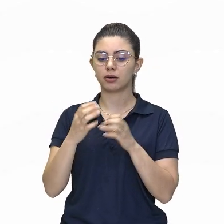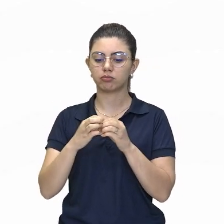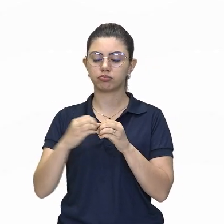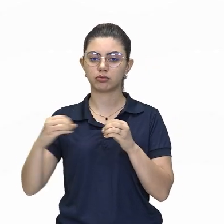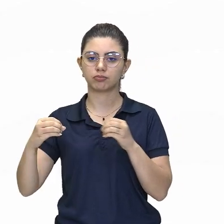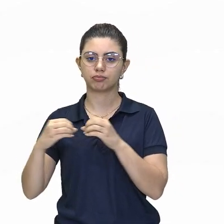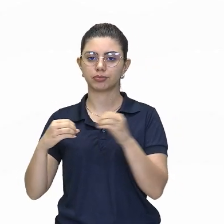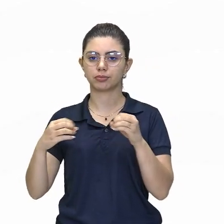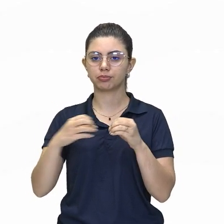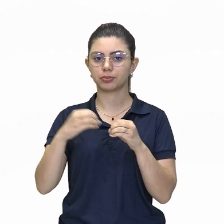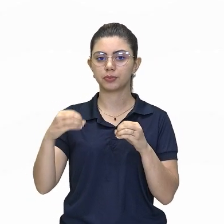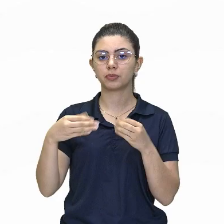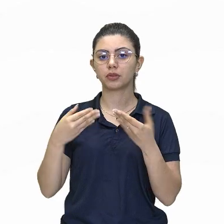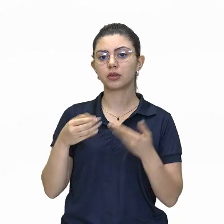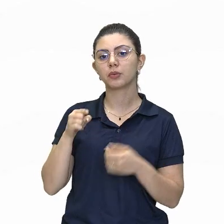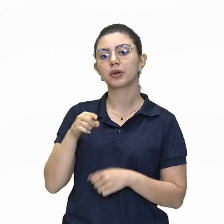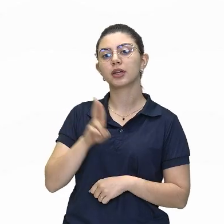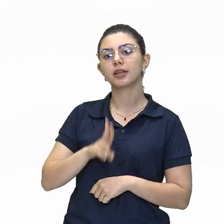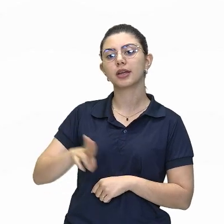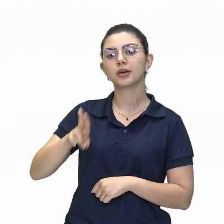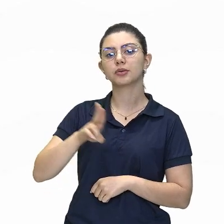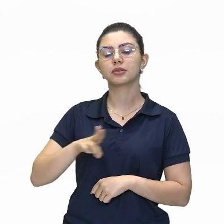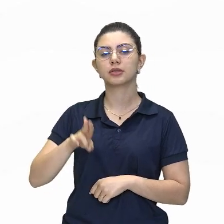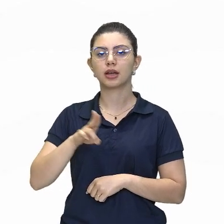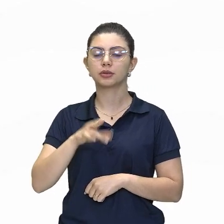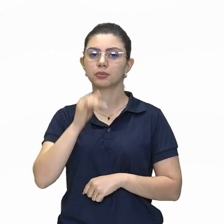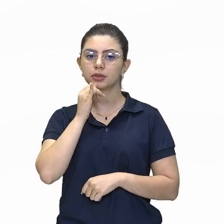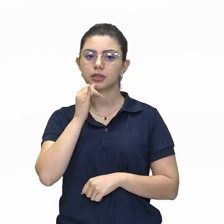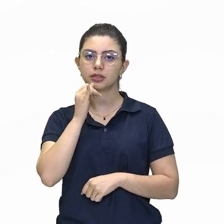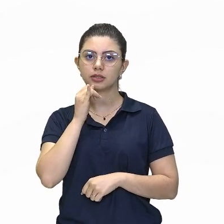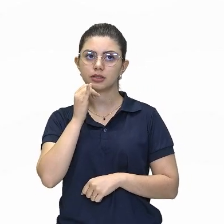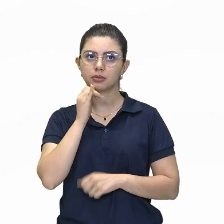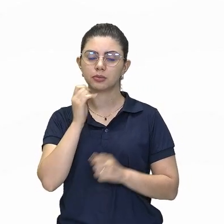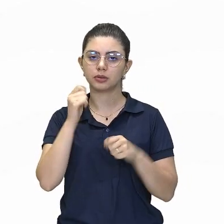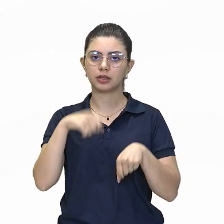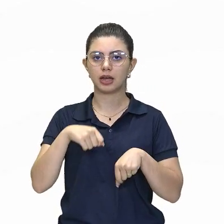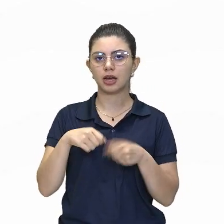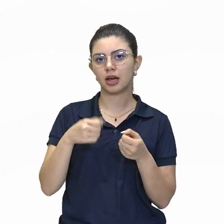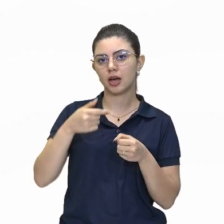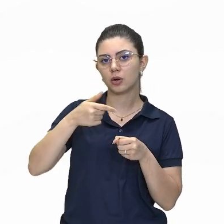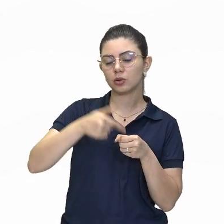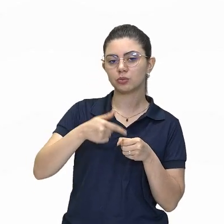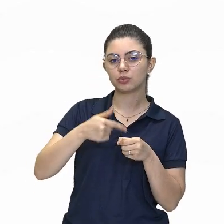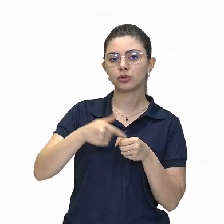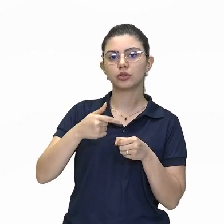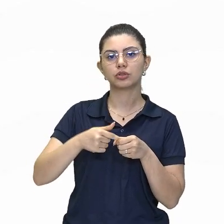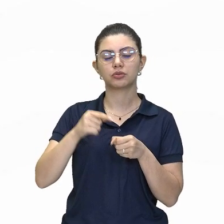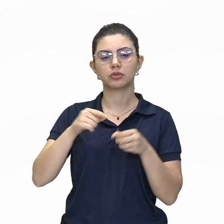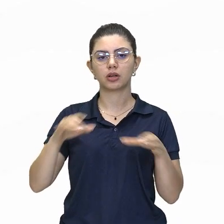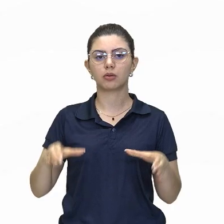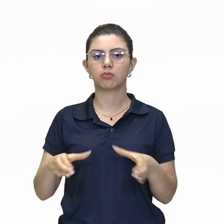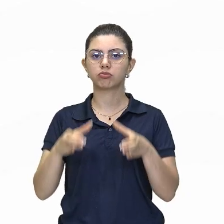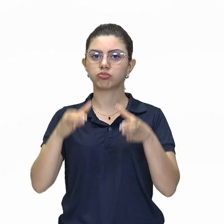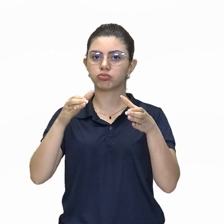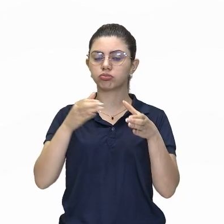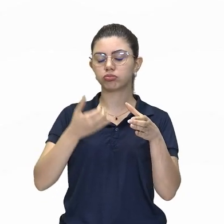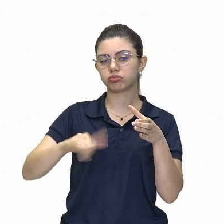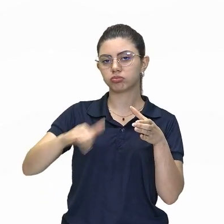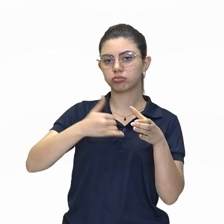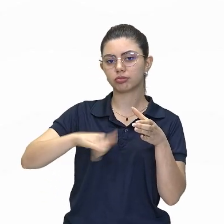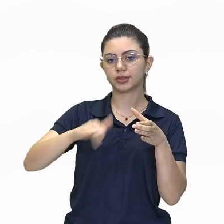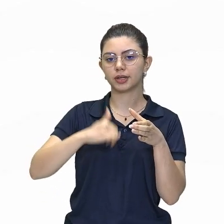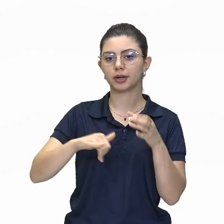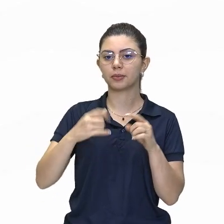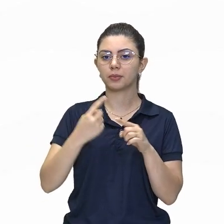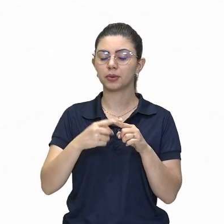como combustível para as usinas nucleares. Então, a fissão nuclear do urânio é a mais conhecida, visto que é a